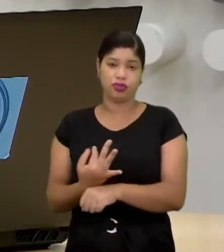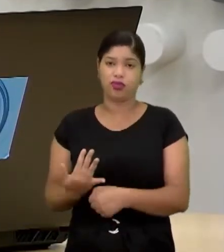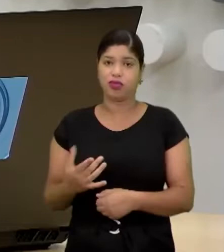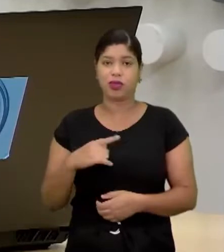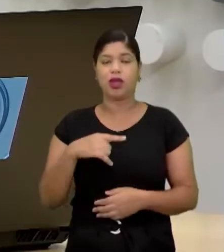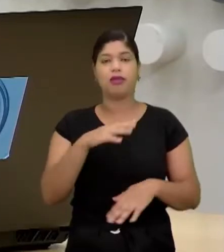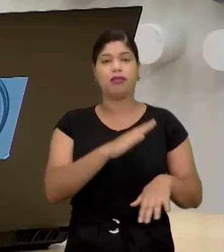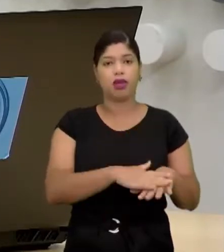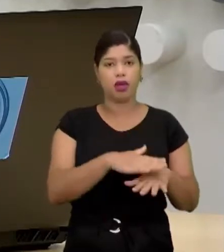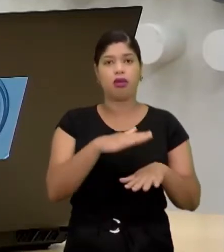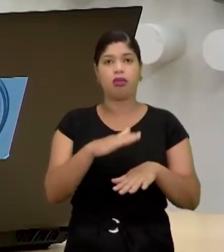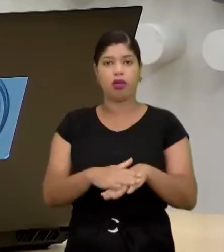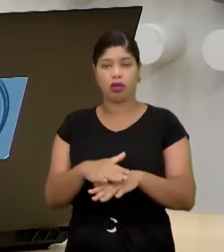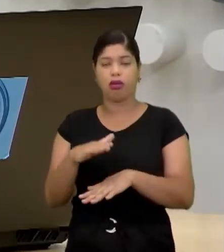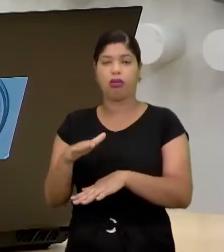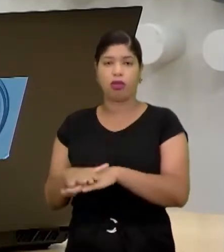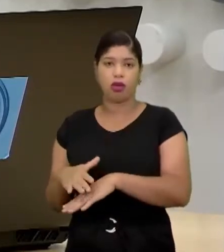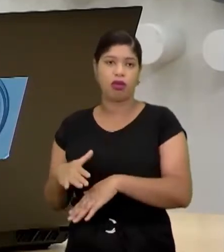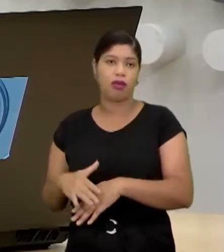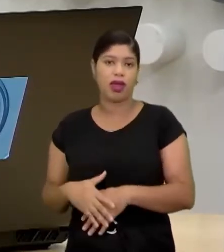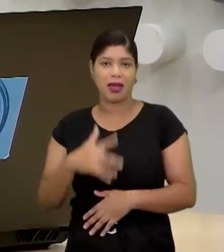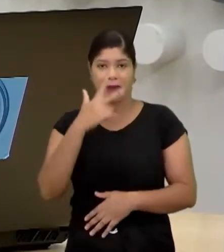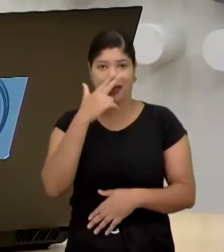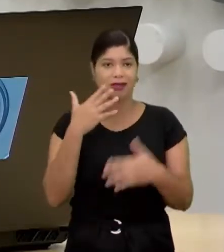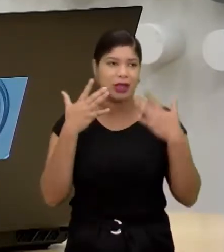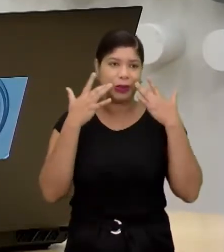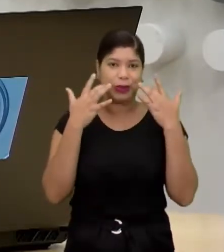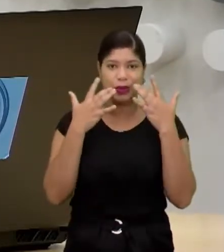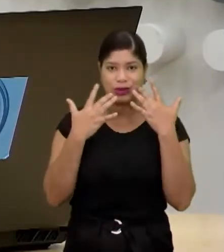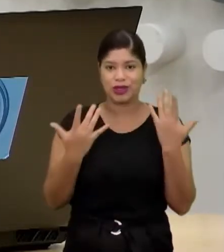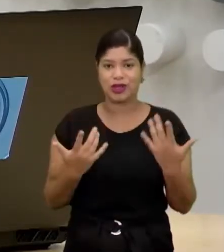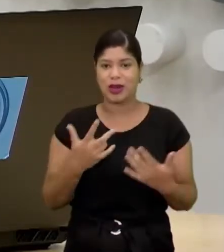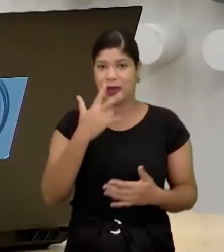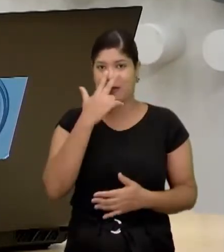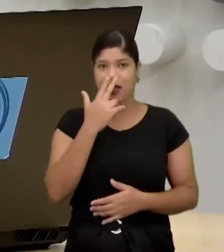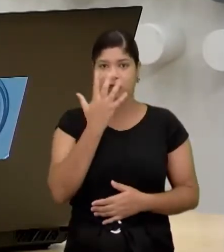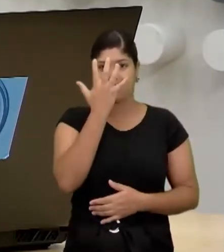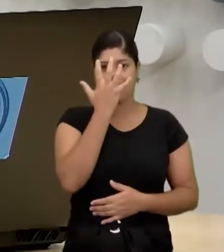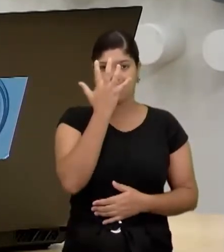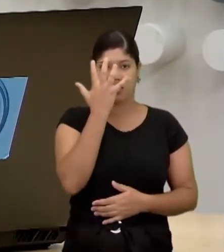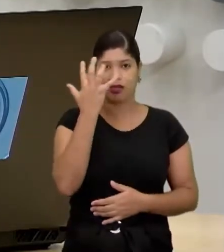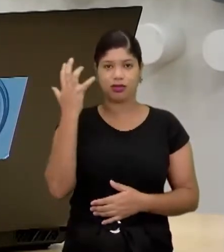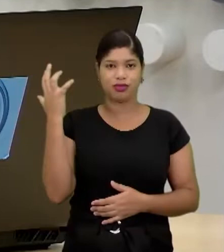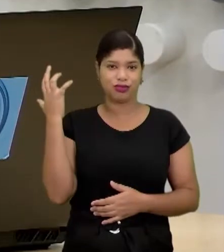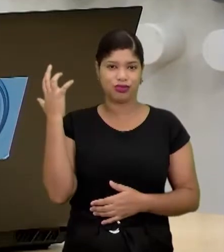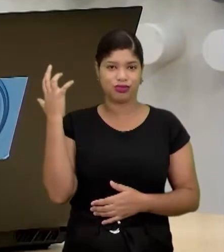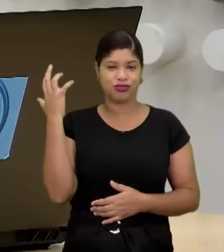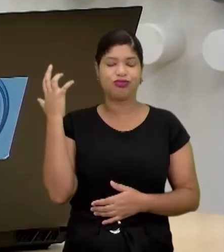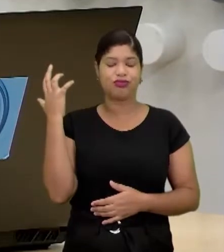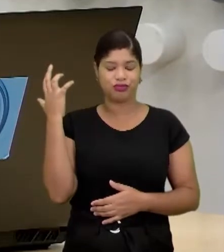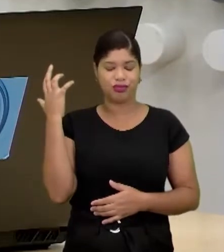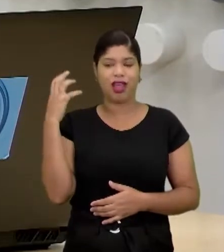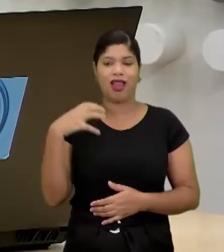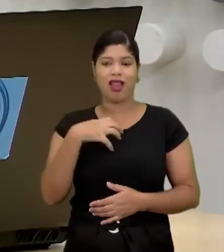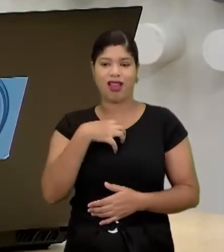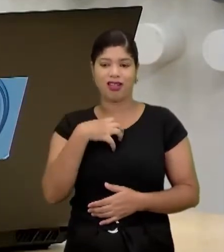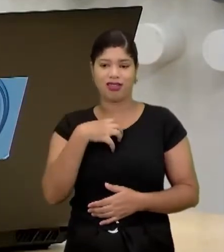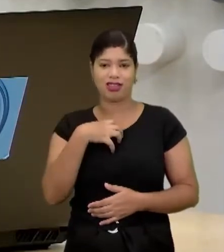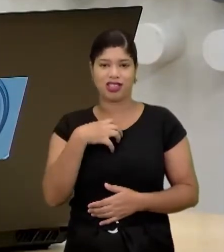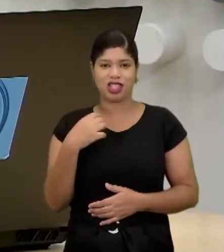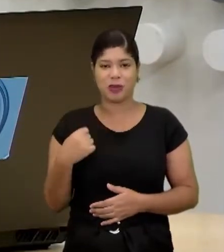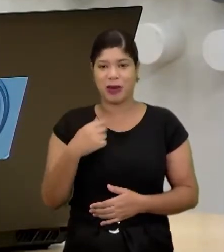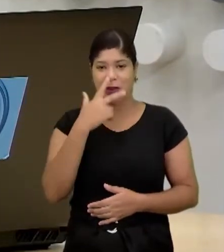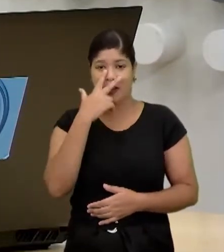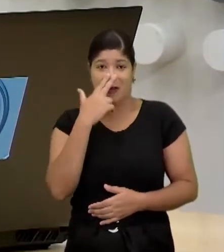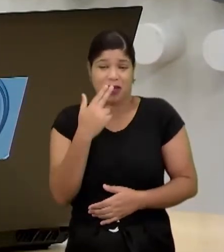fiz tantas coisas eu representei tanto eu coloquei uma máscara assim na minha face que me pedia que eu